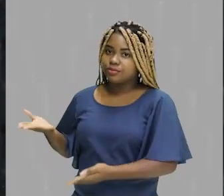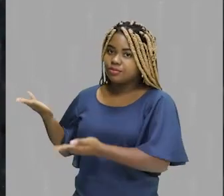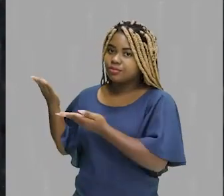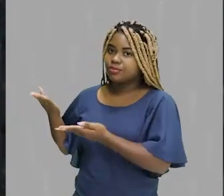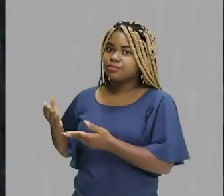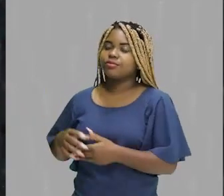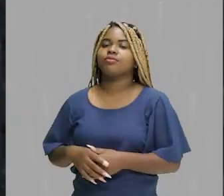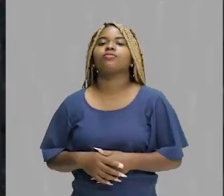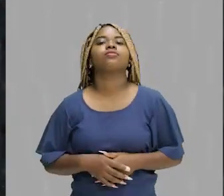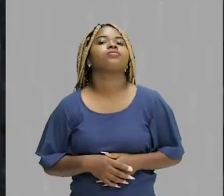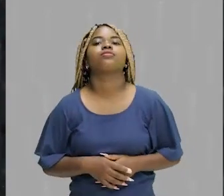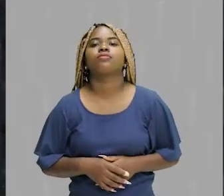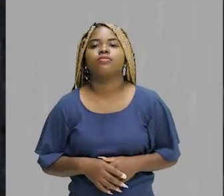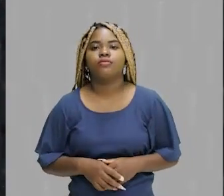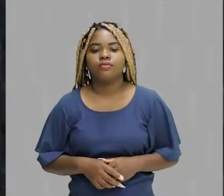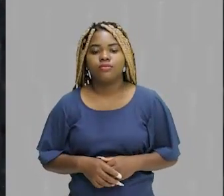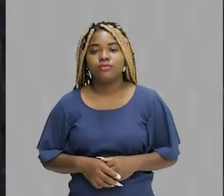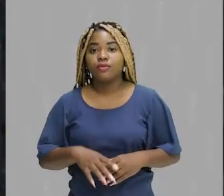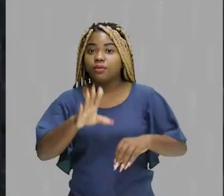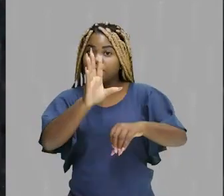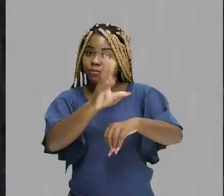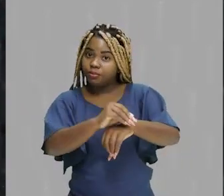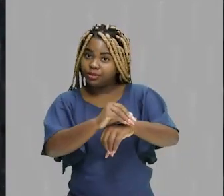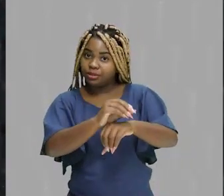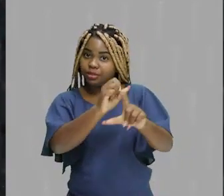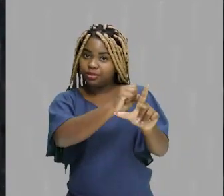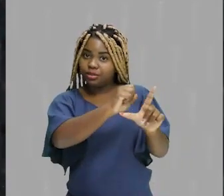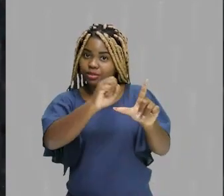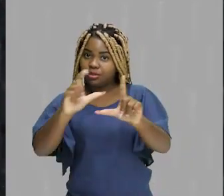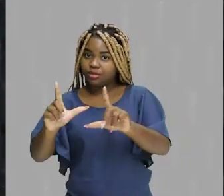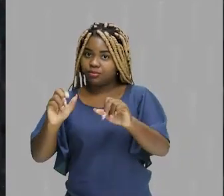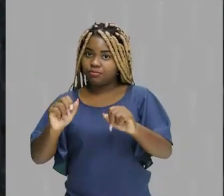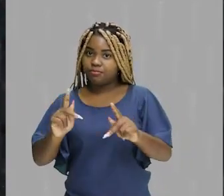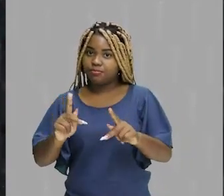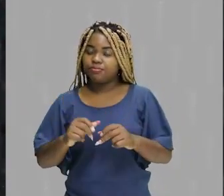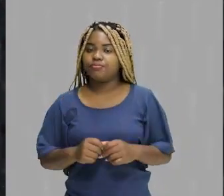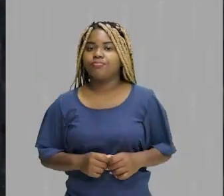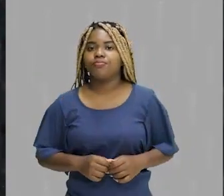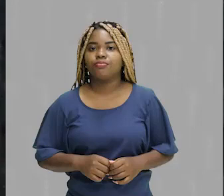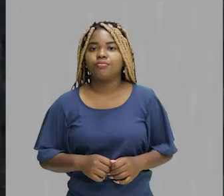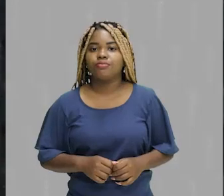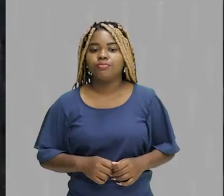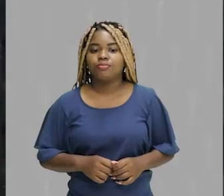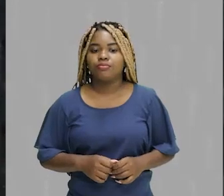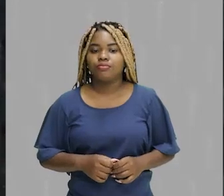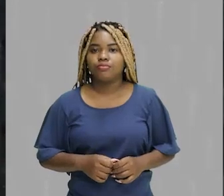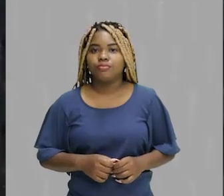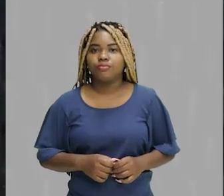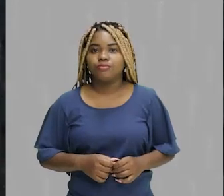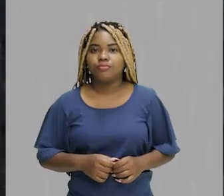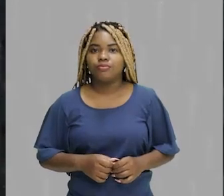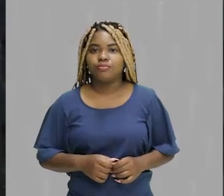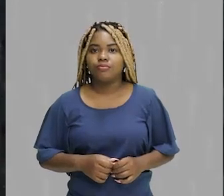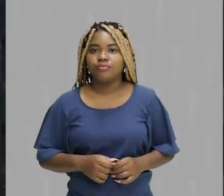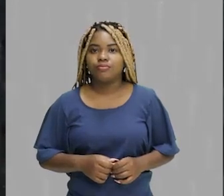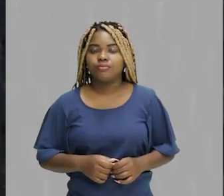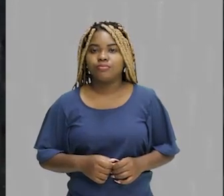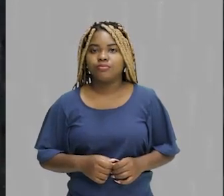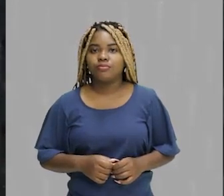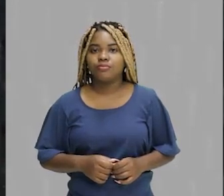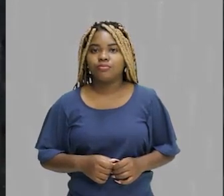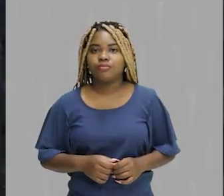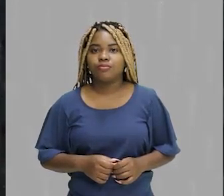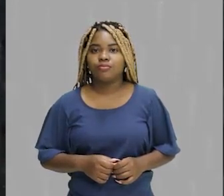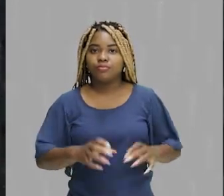vocês. Printem a tela. Printaram? Bom, em casa, passa